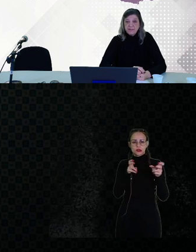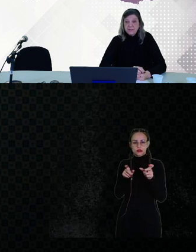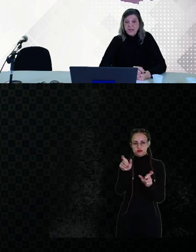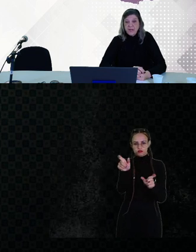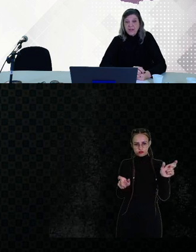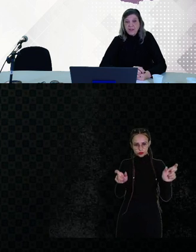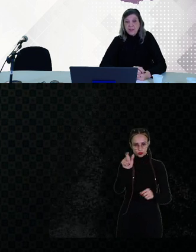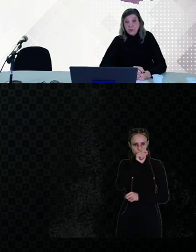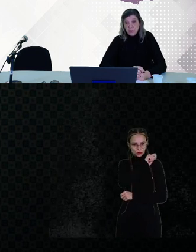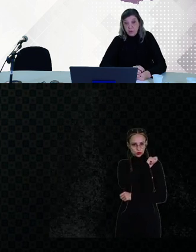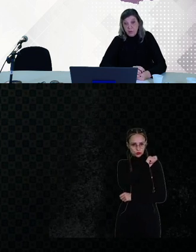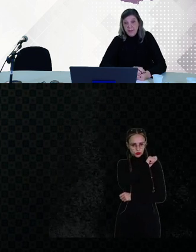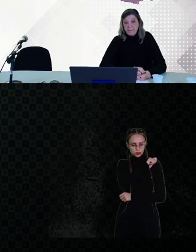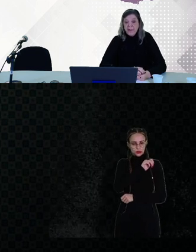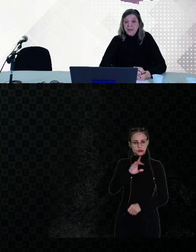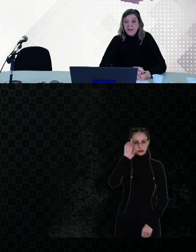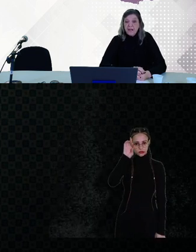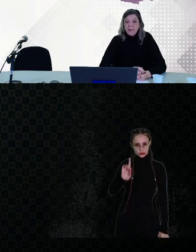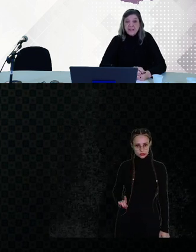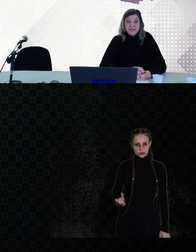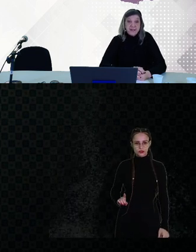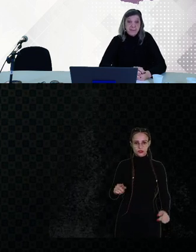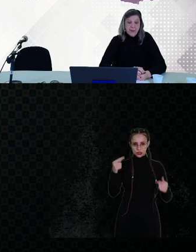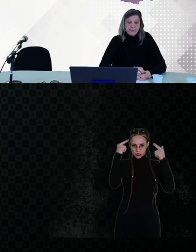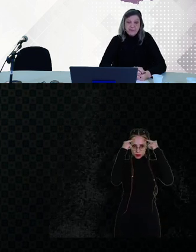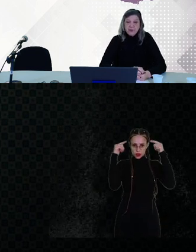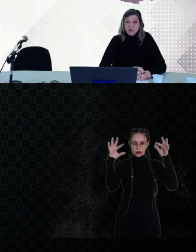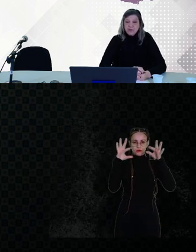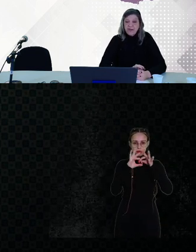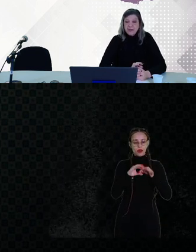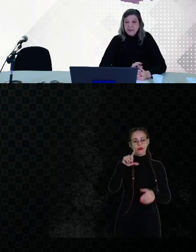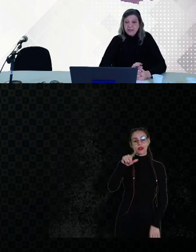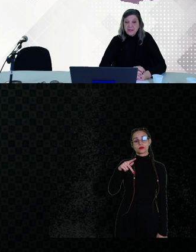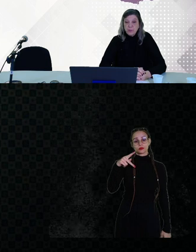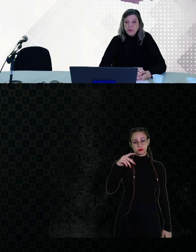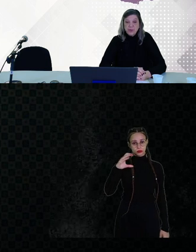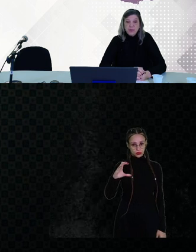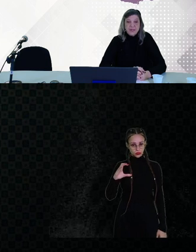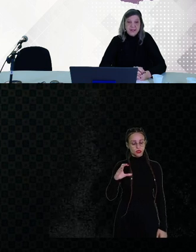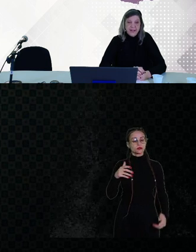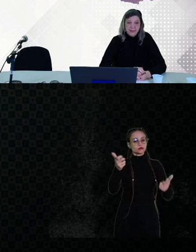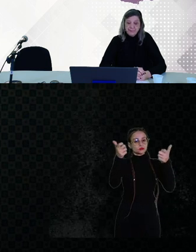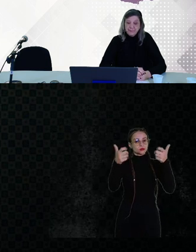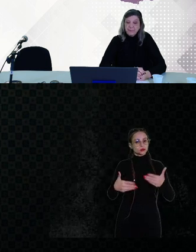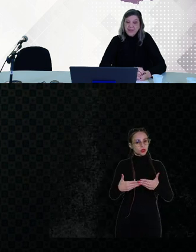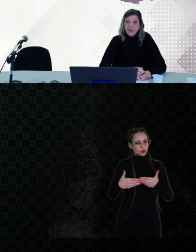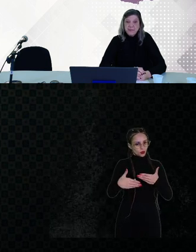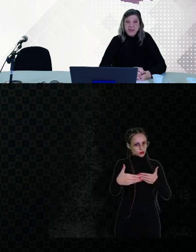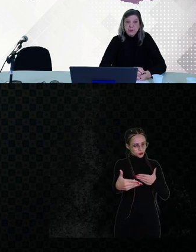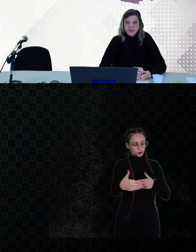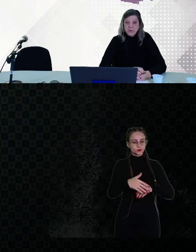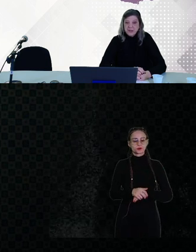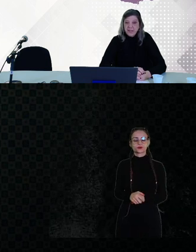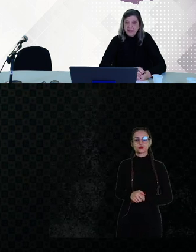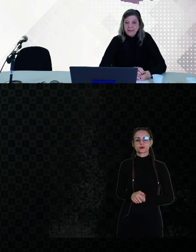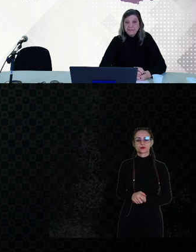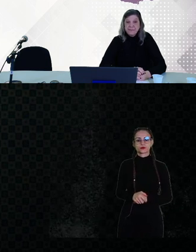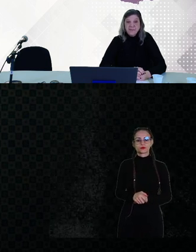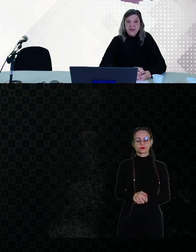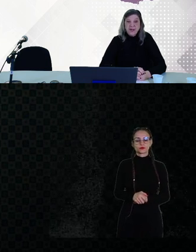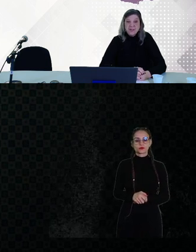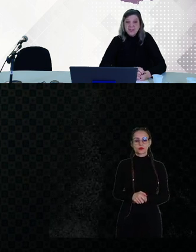deficiência neuromotora é a paralisia cerebral. Então, a gente vai se estender um pouquinho mais nela, a